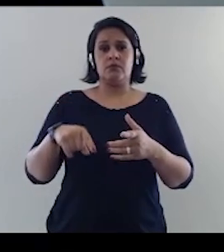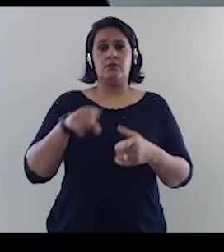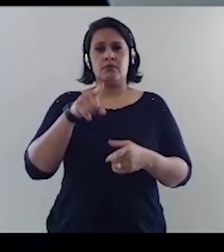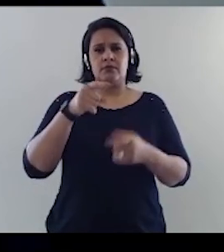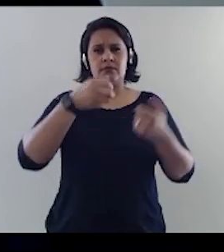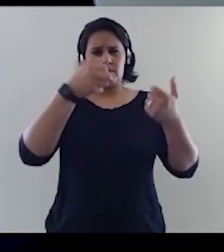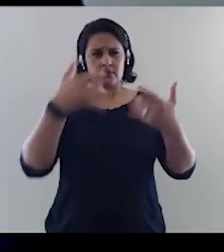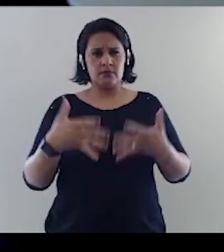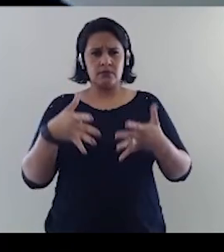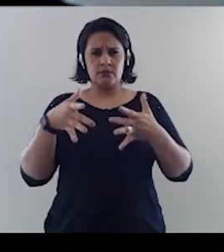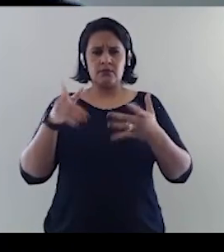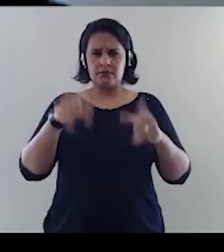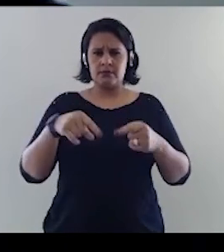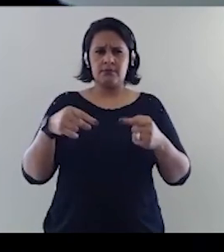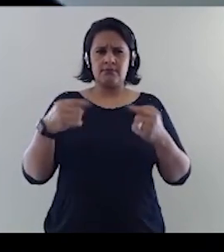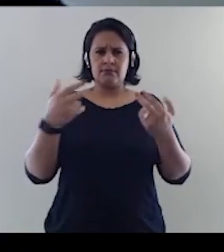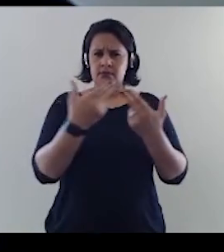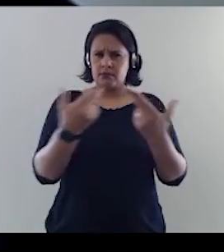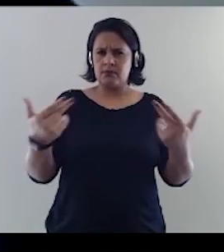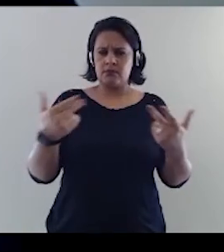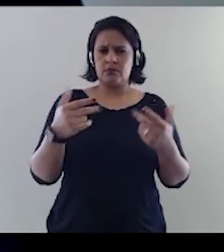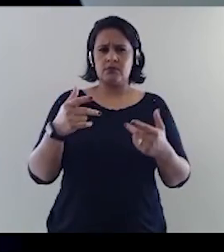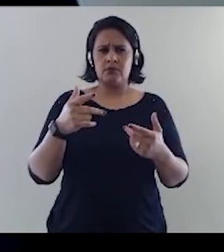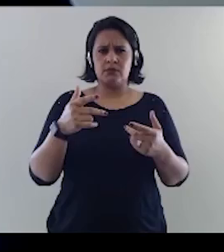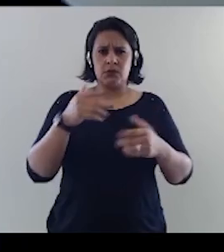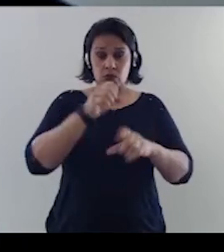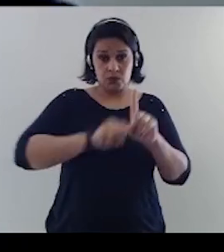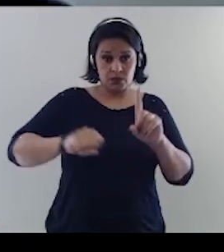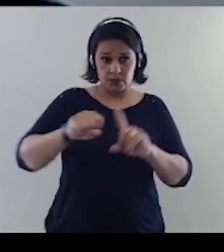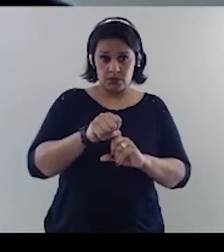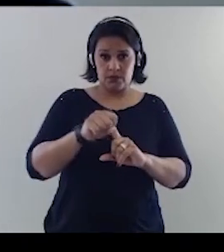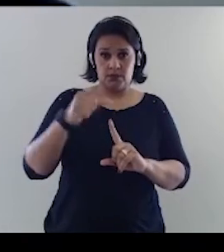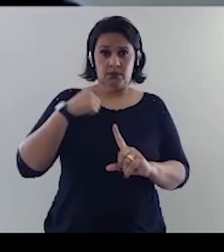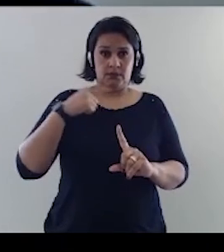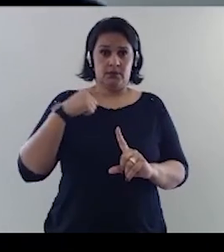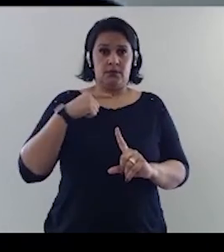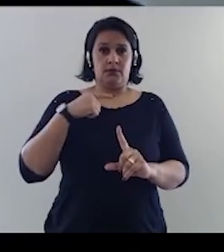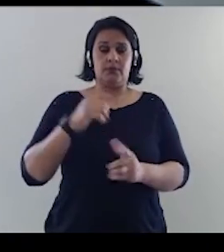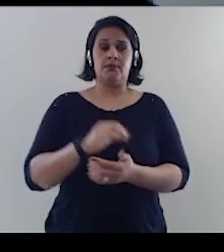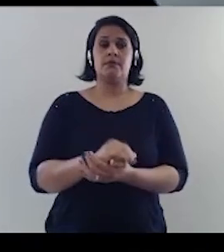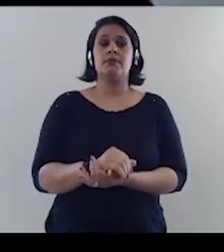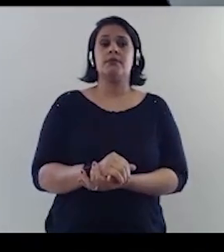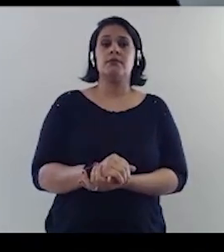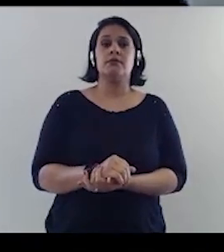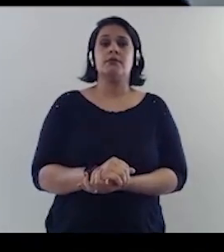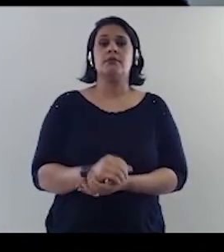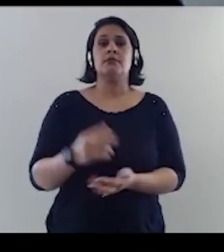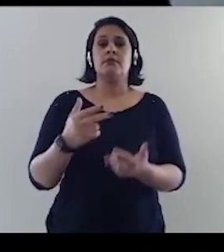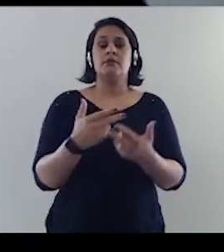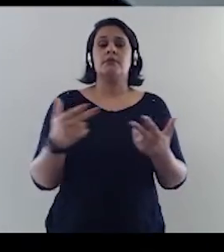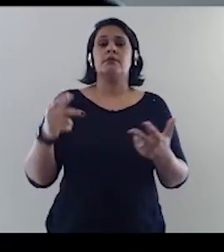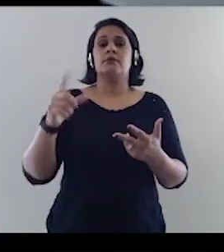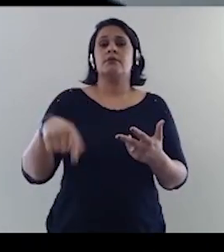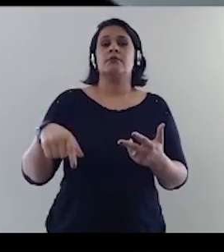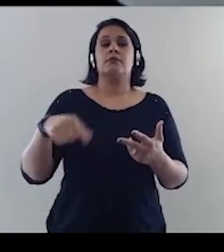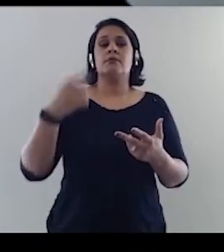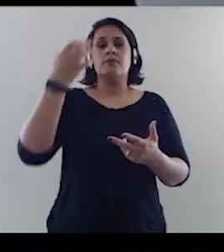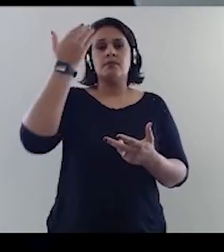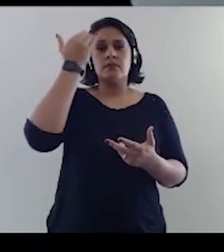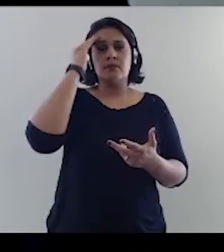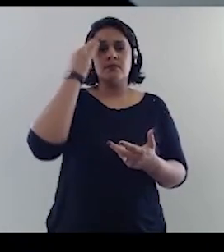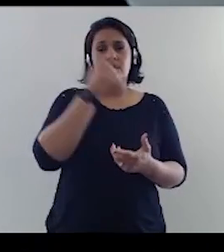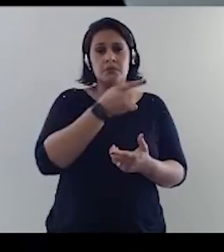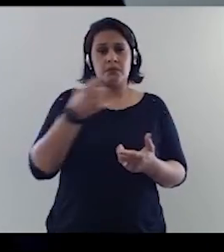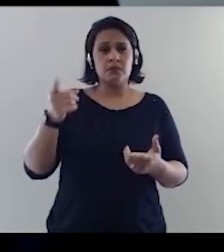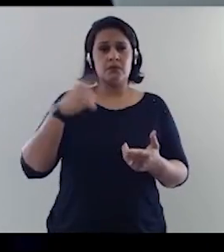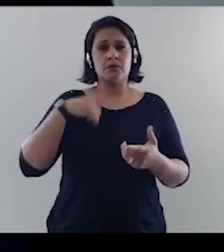congruência social, ou seja, cristaliza fenómenos que são entendidos pela comunidade de uma forma